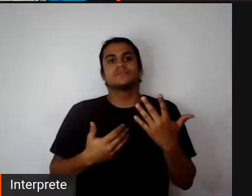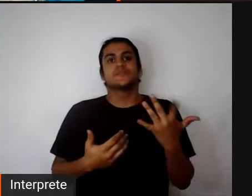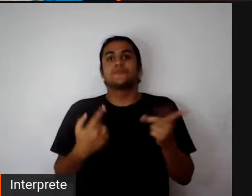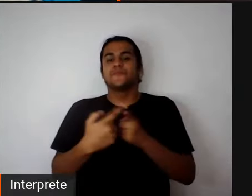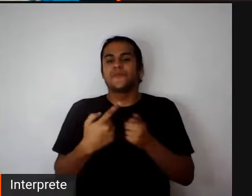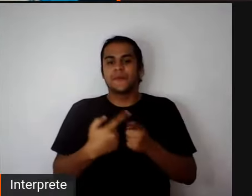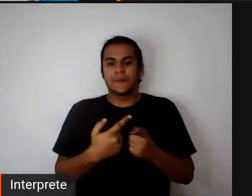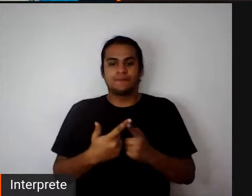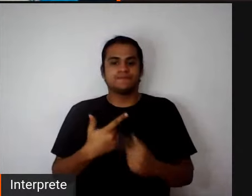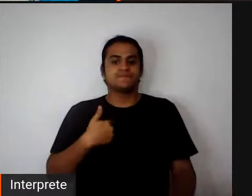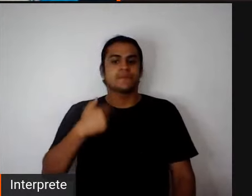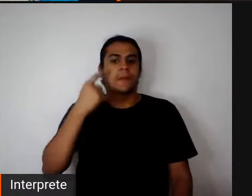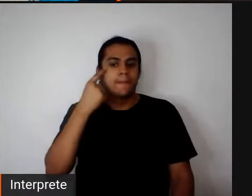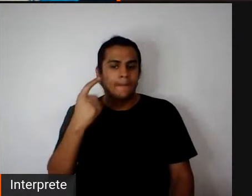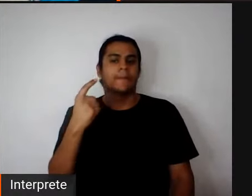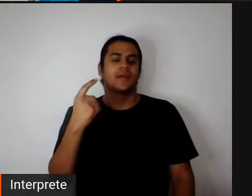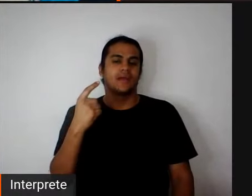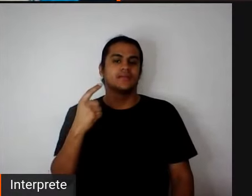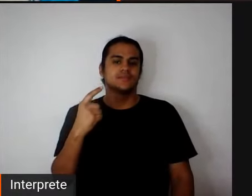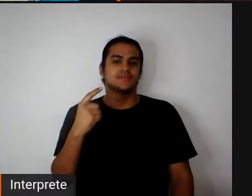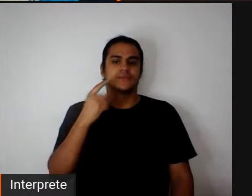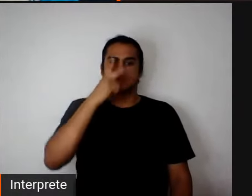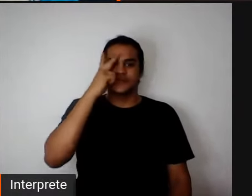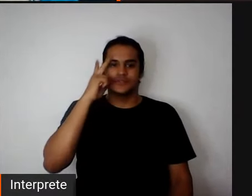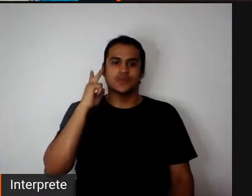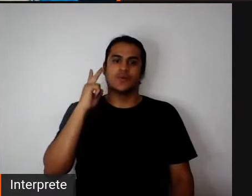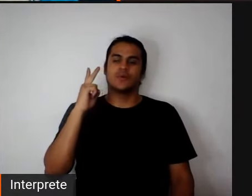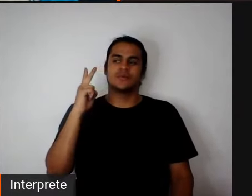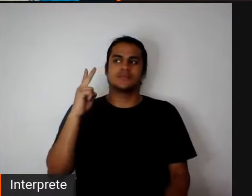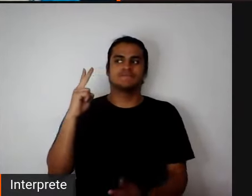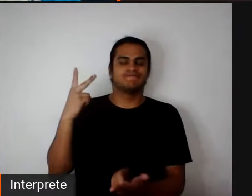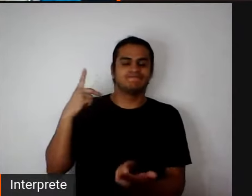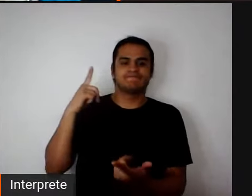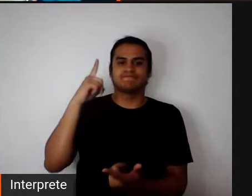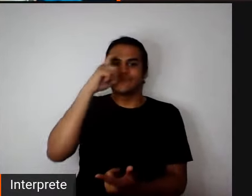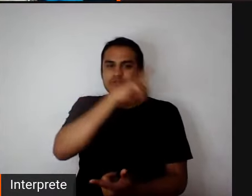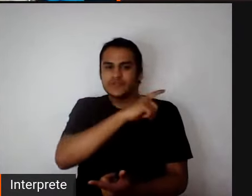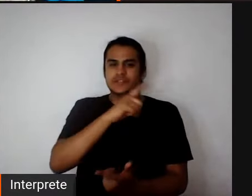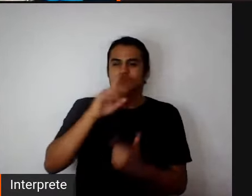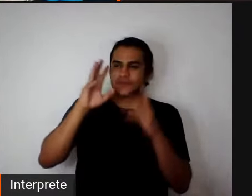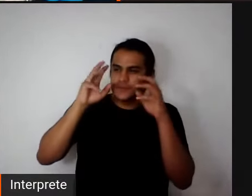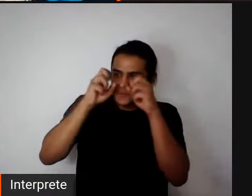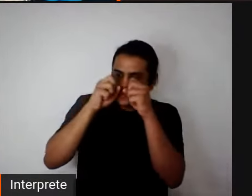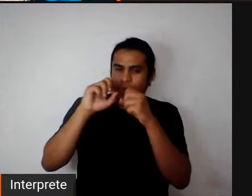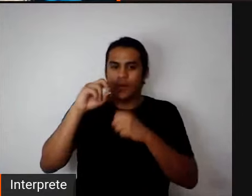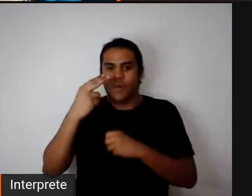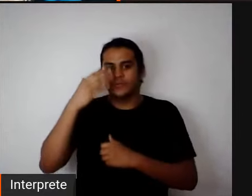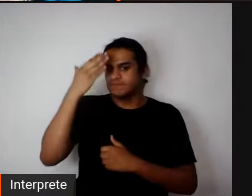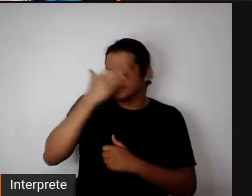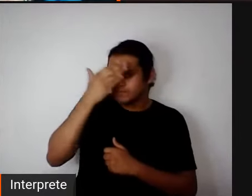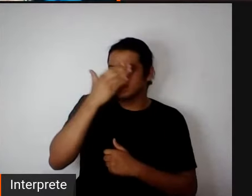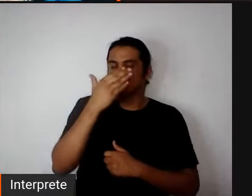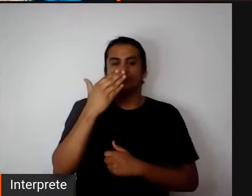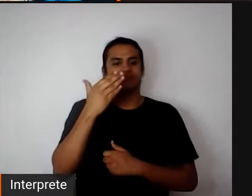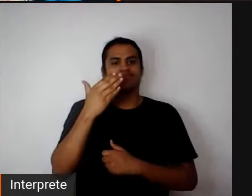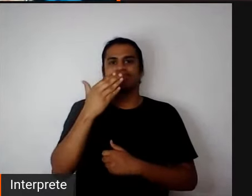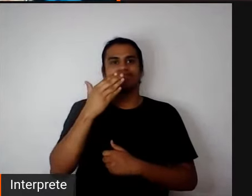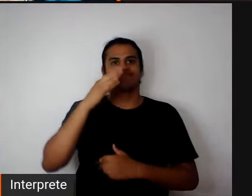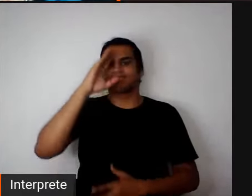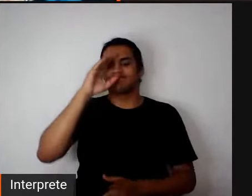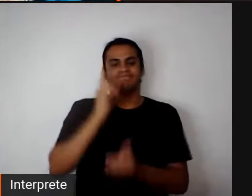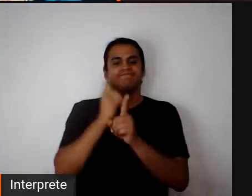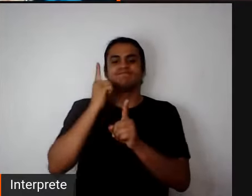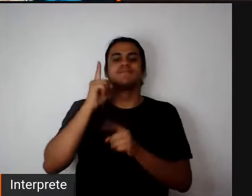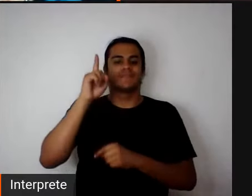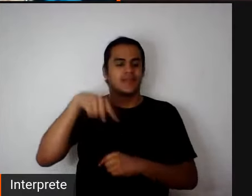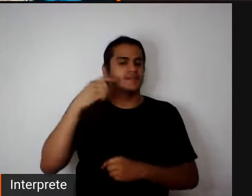nessa relação com o outro que tem dificuldade de visão, fica claro que a autodescrição é uma ferramenta de